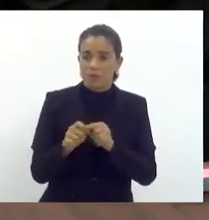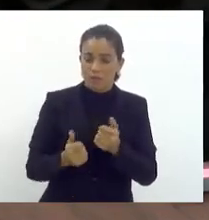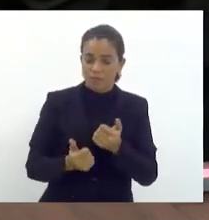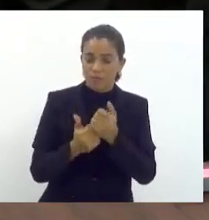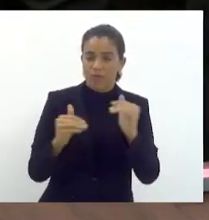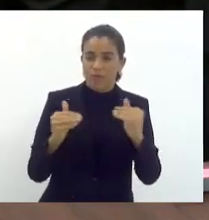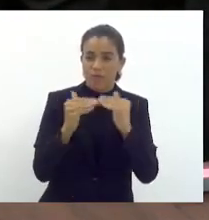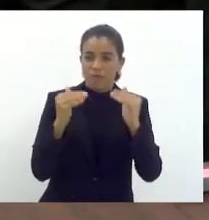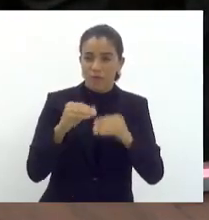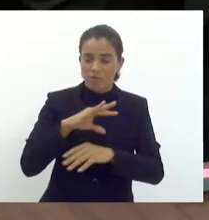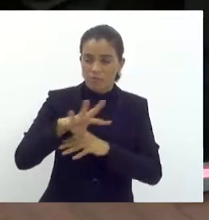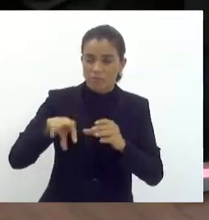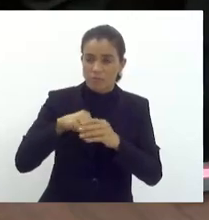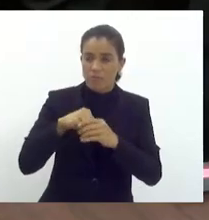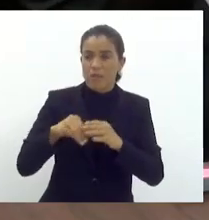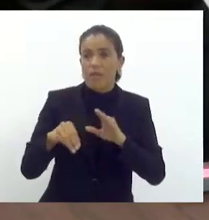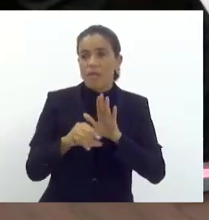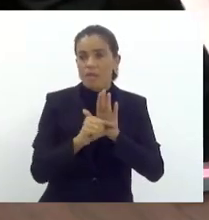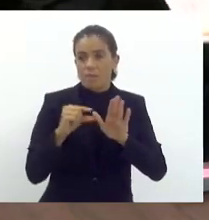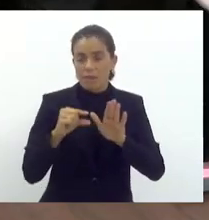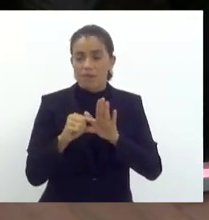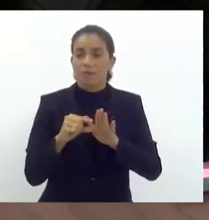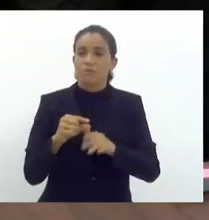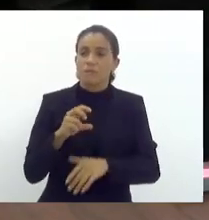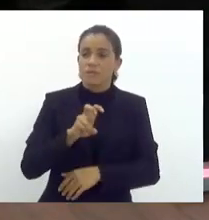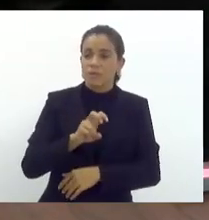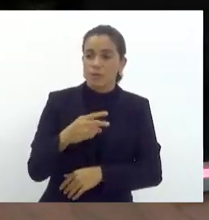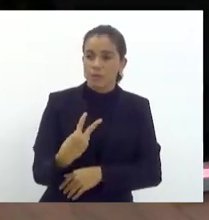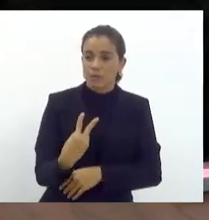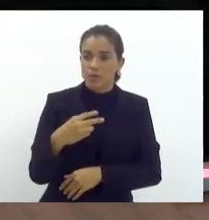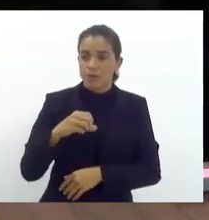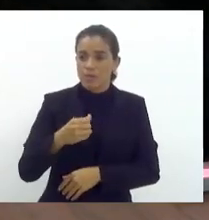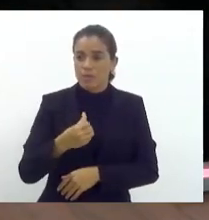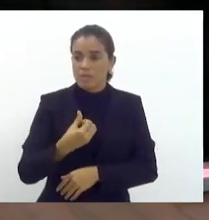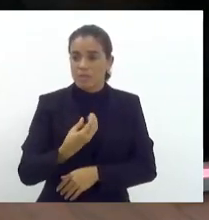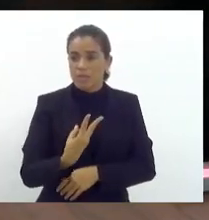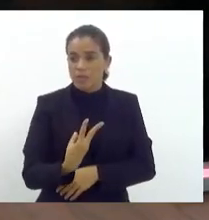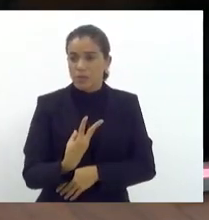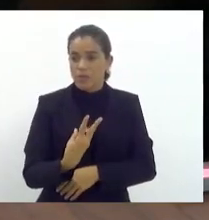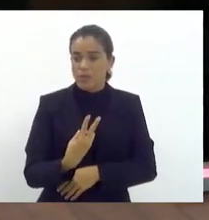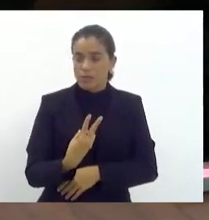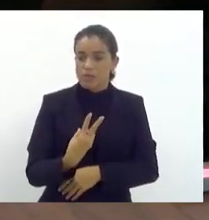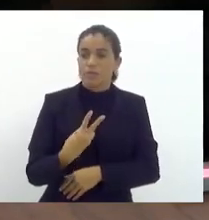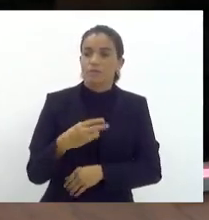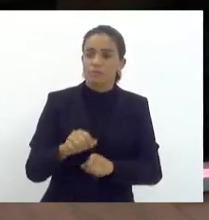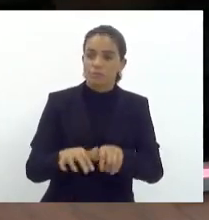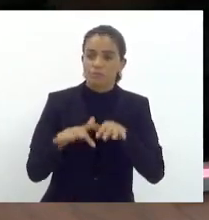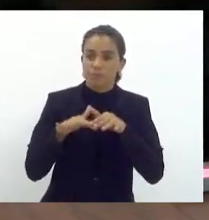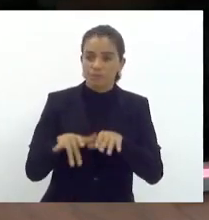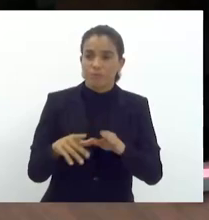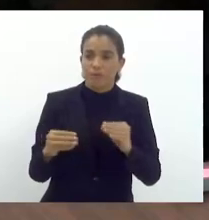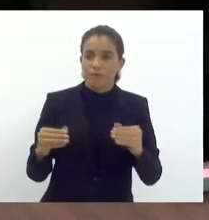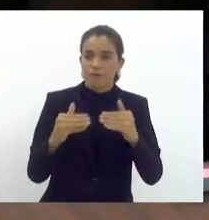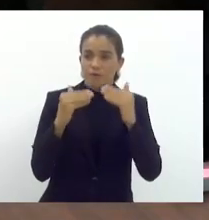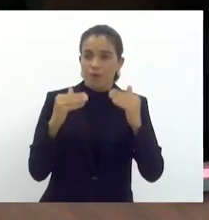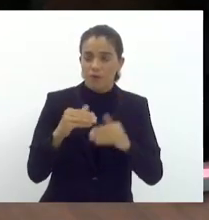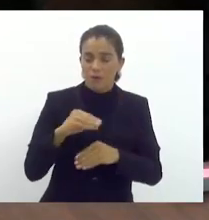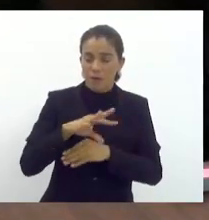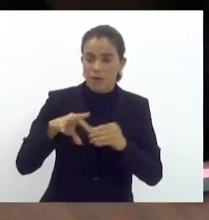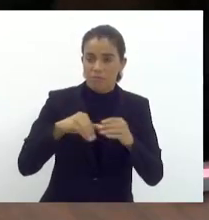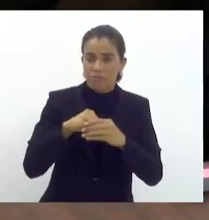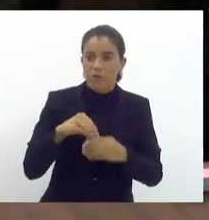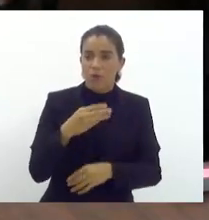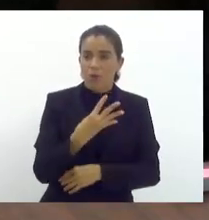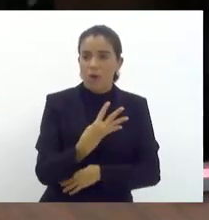com submendaglutinativas emendas 22 52 e 62 de plenário favorável com submendaglutinativas